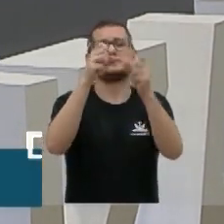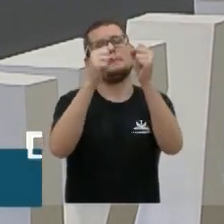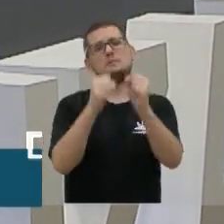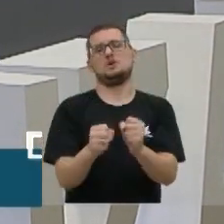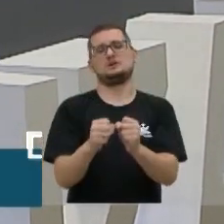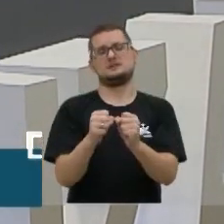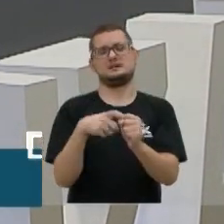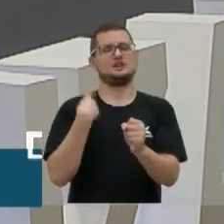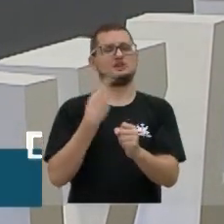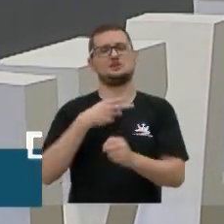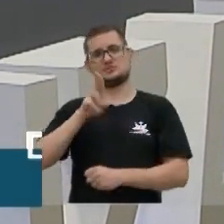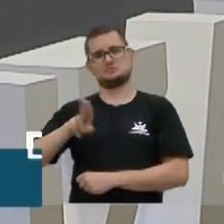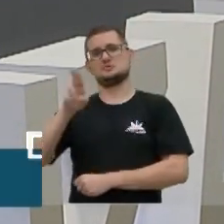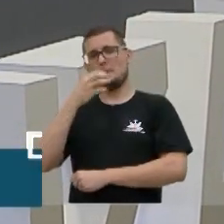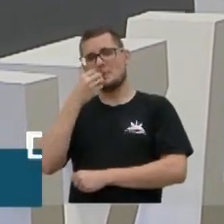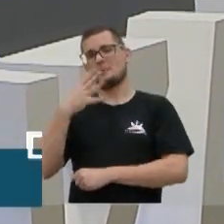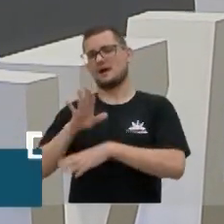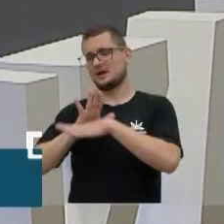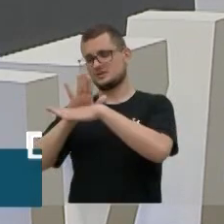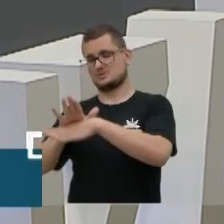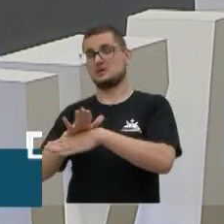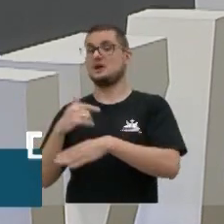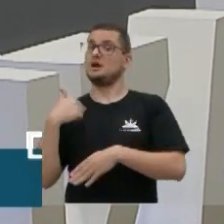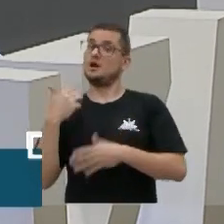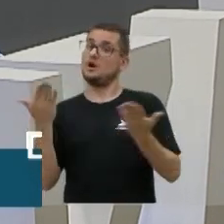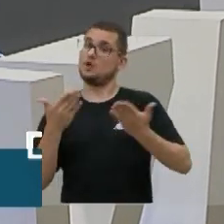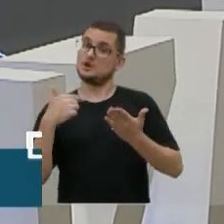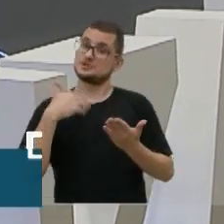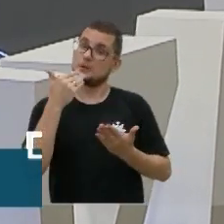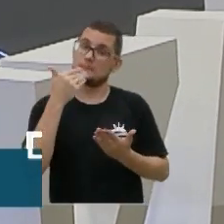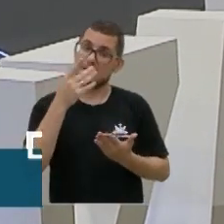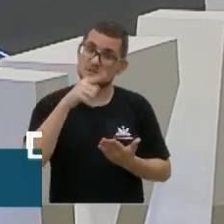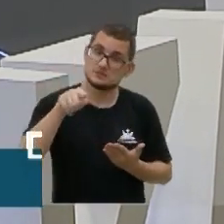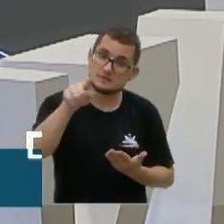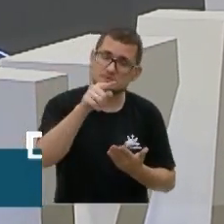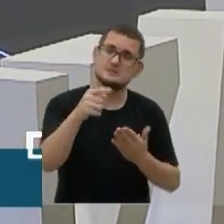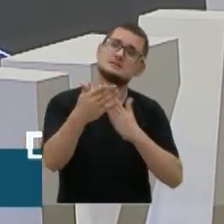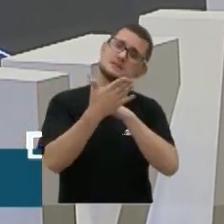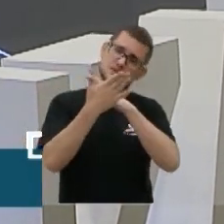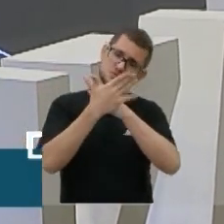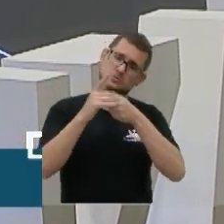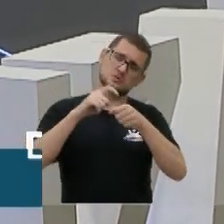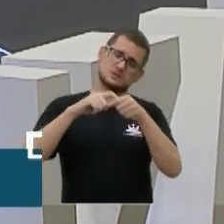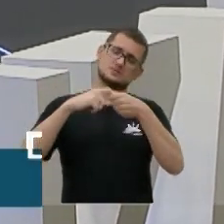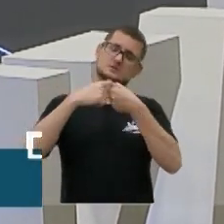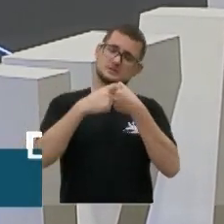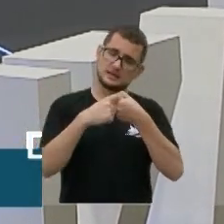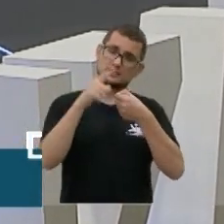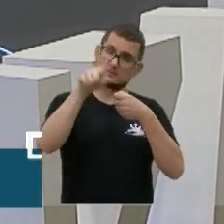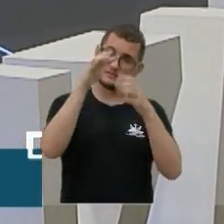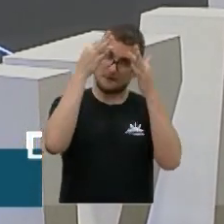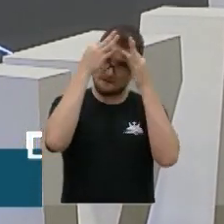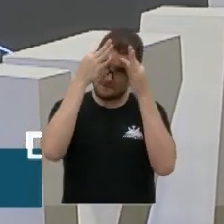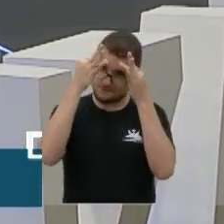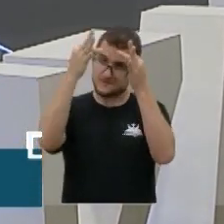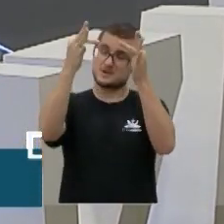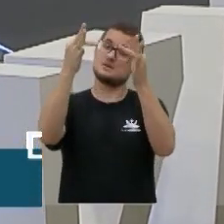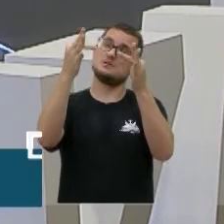no Abracei. E se hoje eu estou pedindo, torne-se um associado, seja fiel, não é por